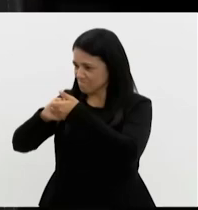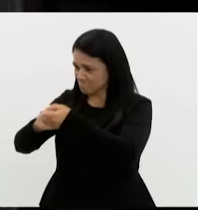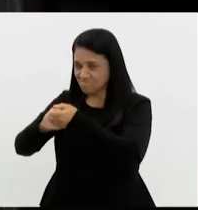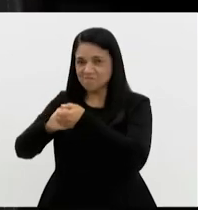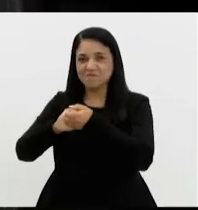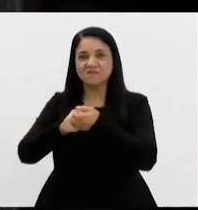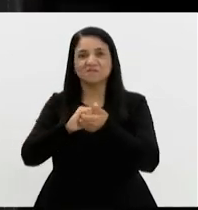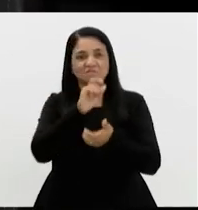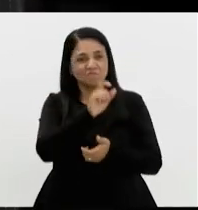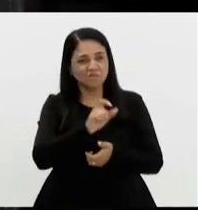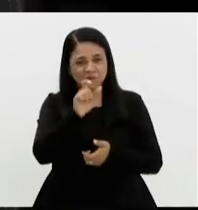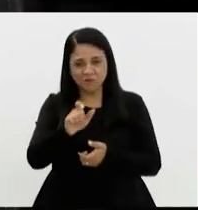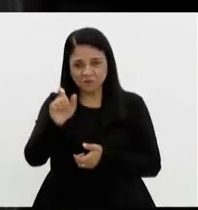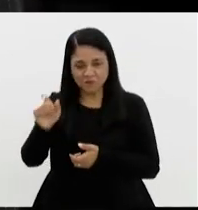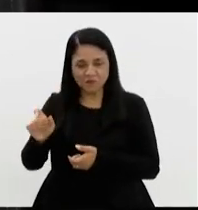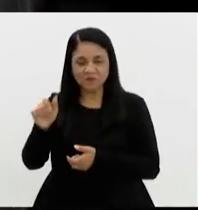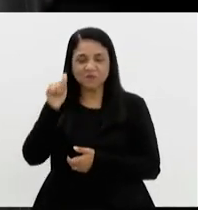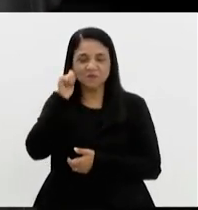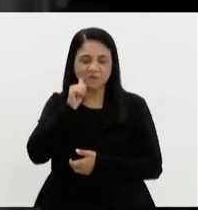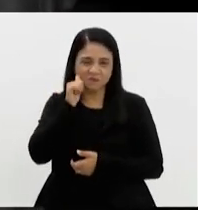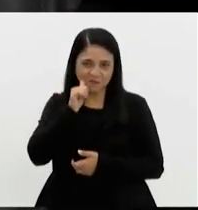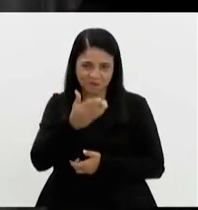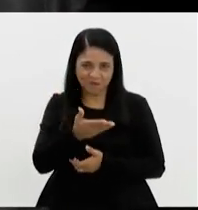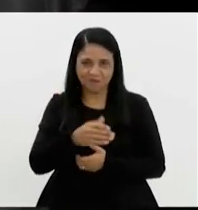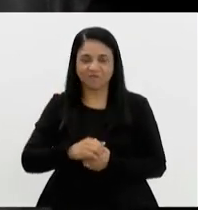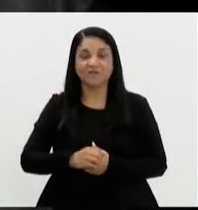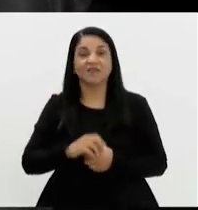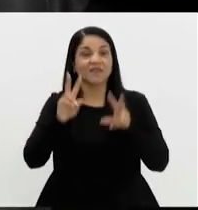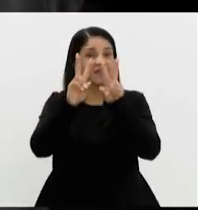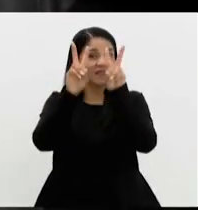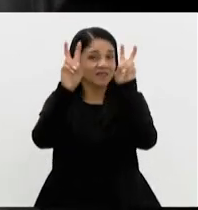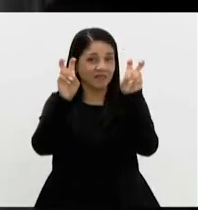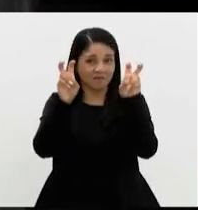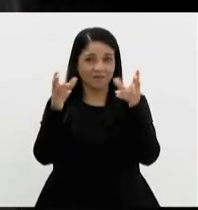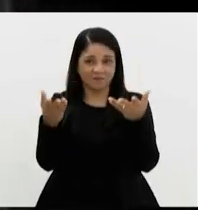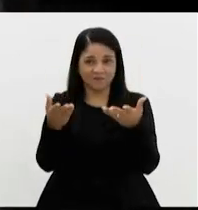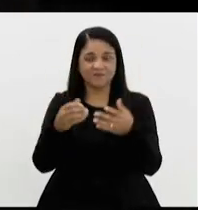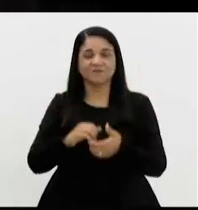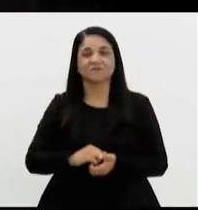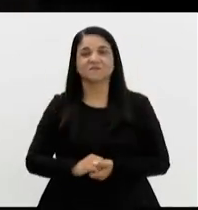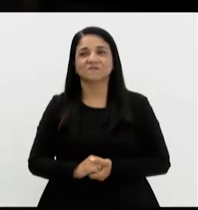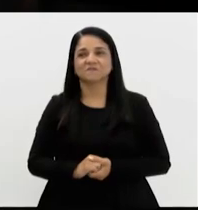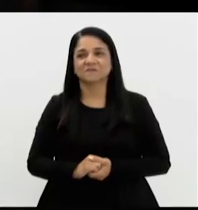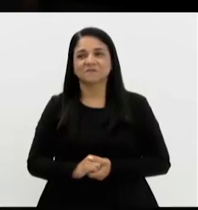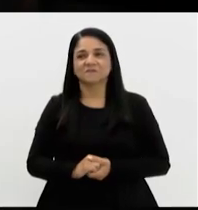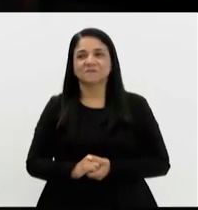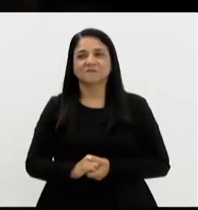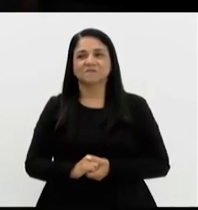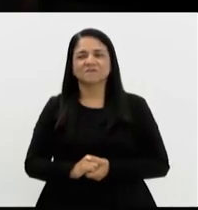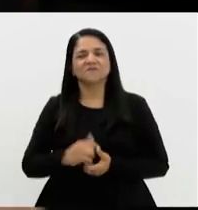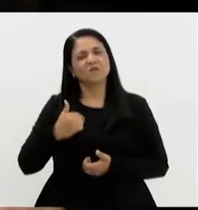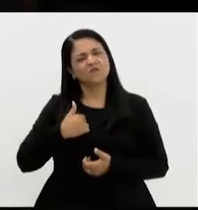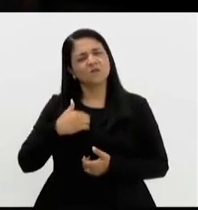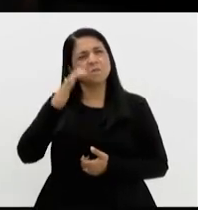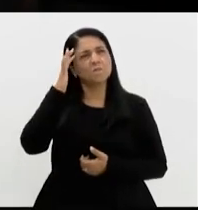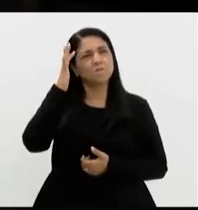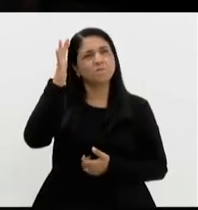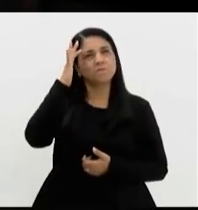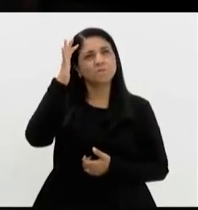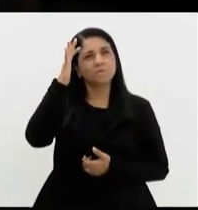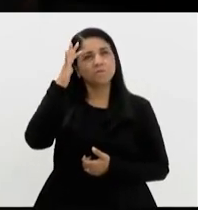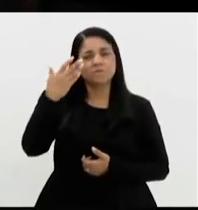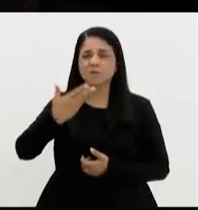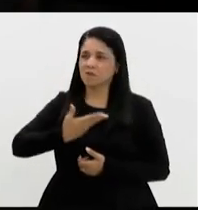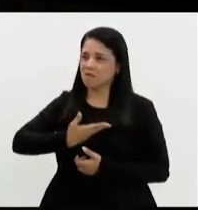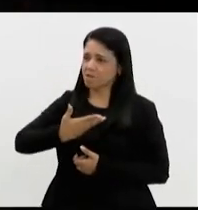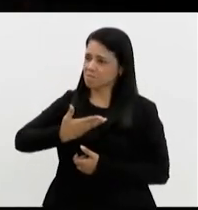presentes na pessoa delas sobre o tema eu então fiquei refletindo com a minha companheira de